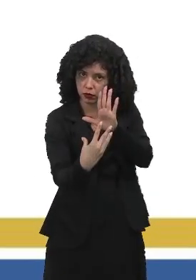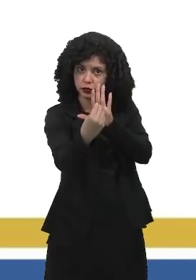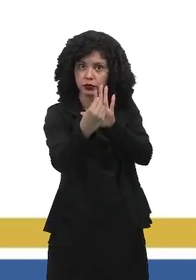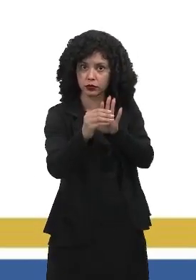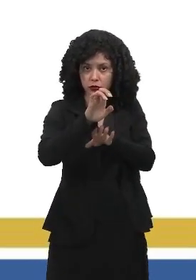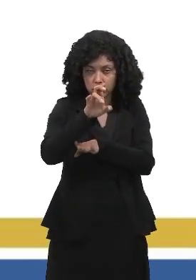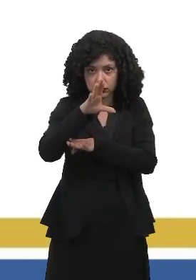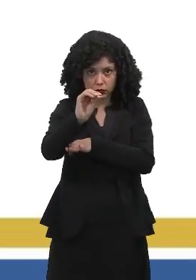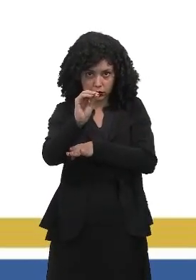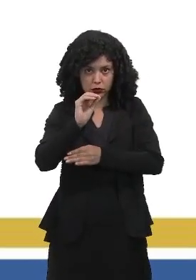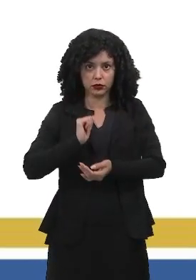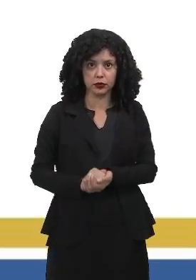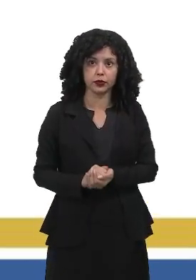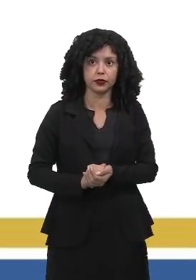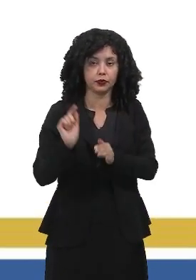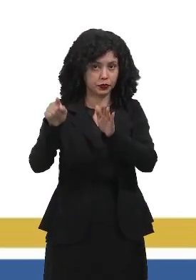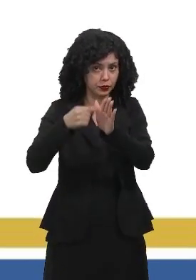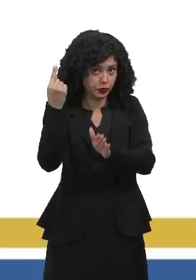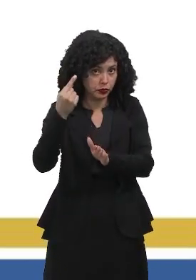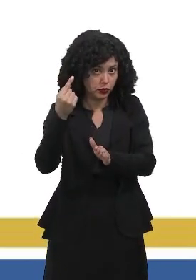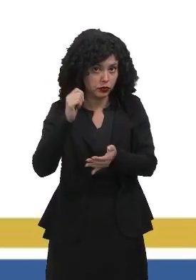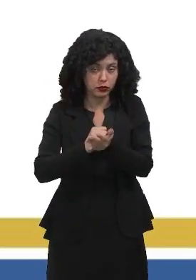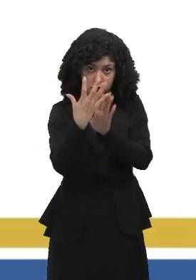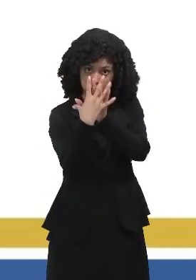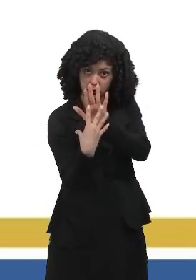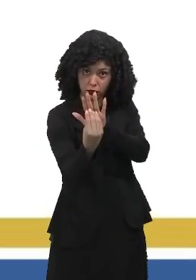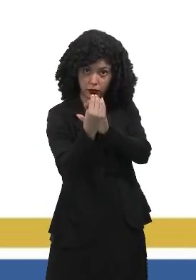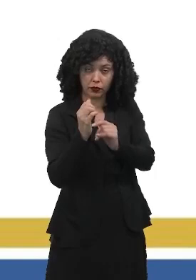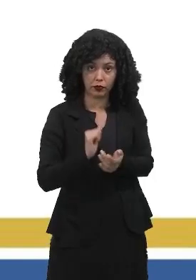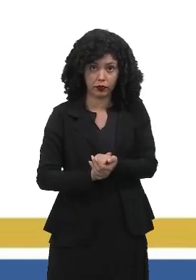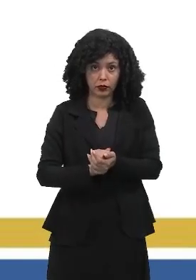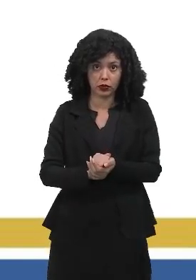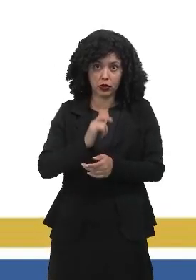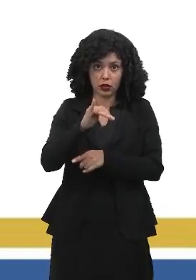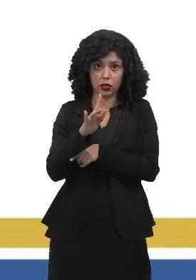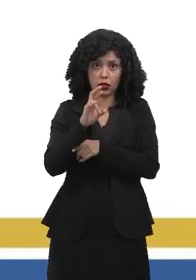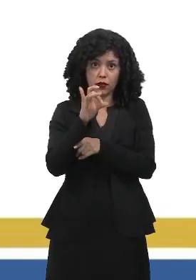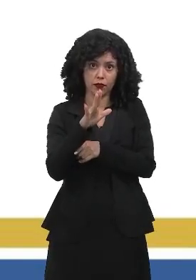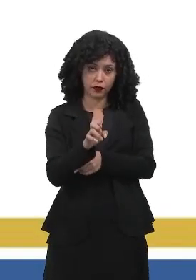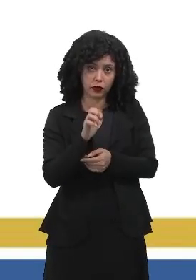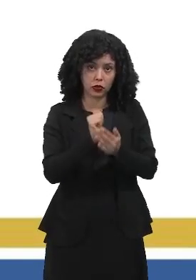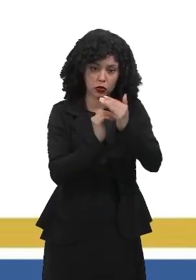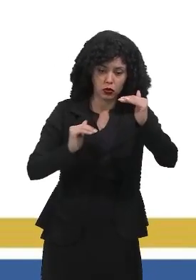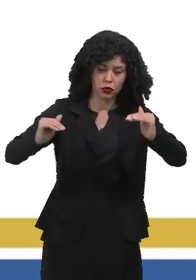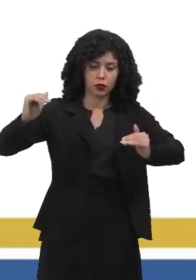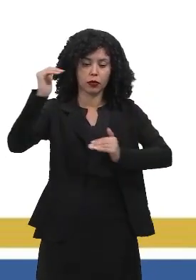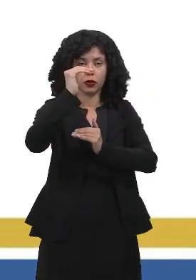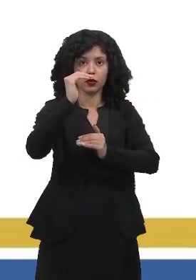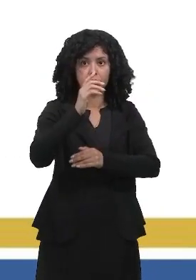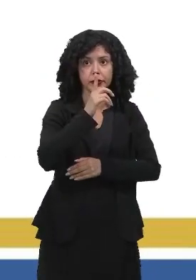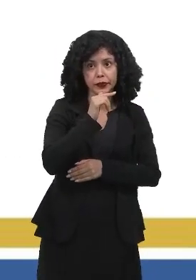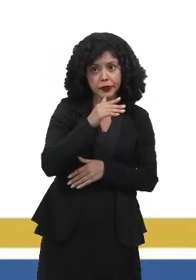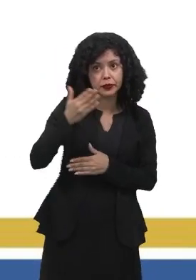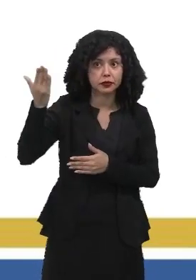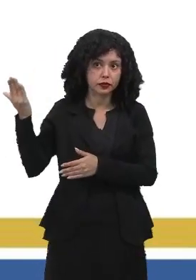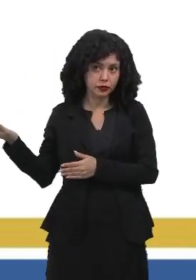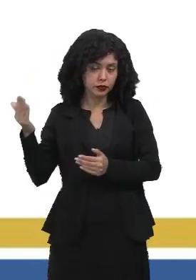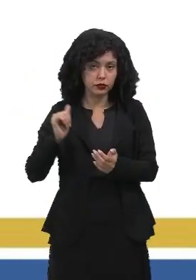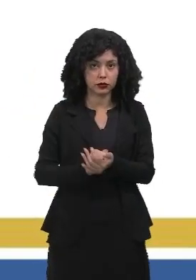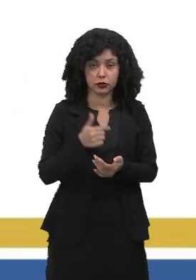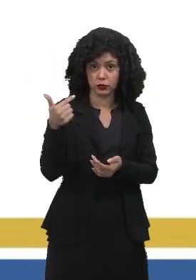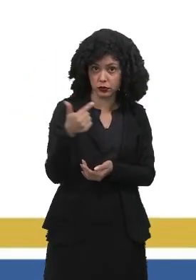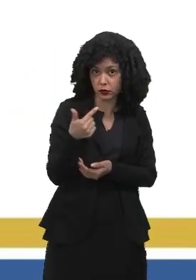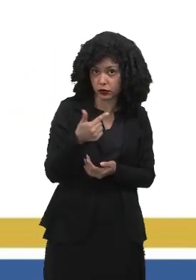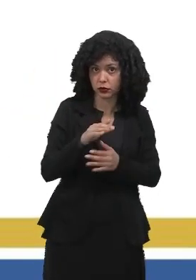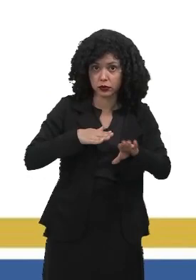como eco. A primeira corresponde à reflexão do pulso na interface superior do líquido, com a camada rochosa, e a